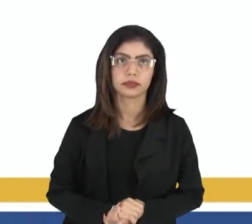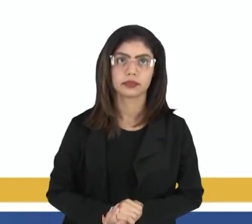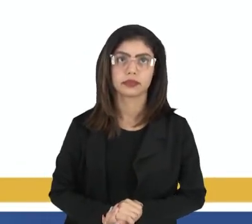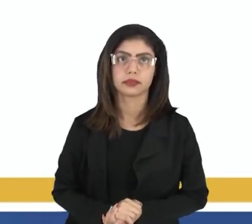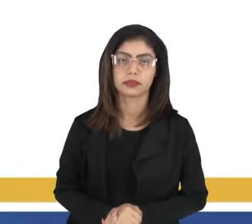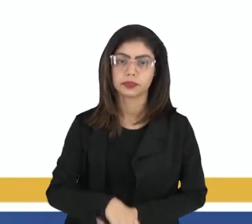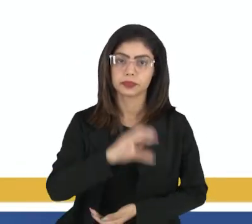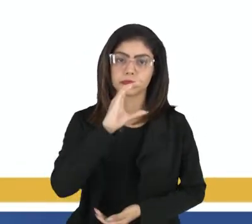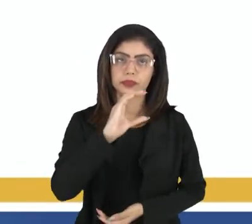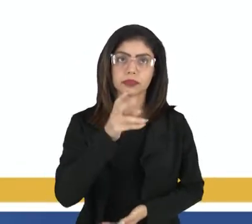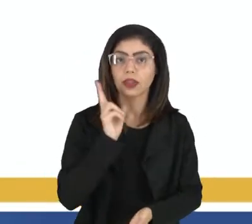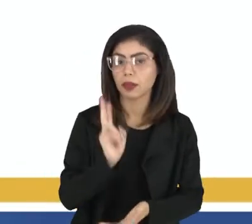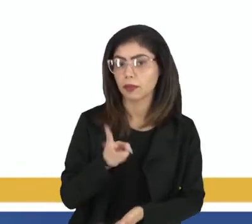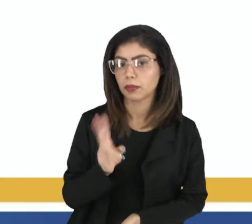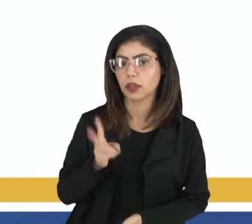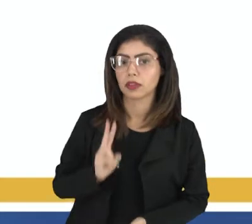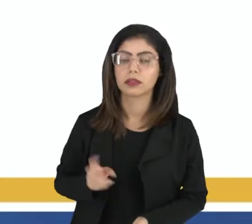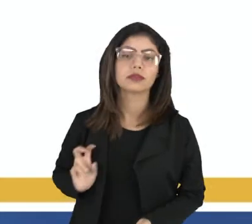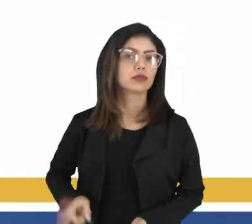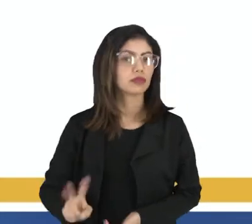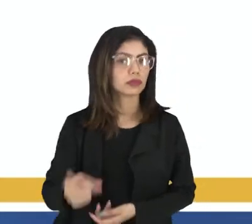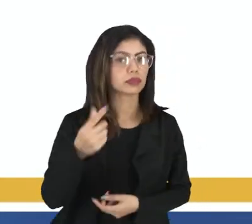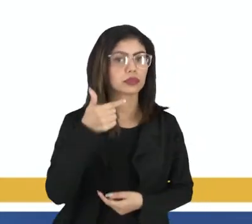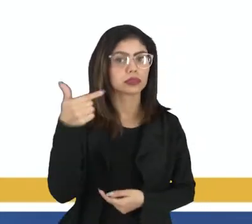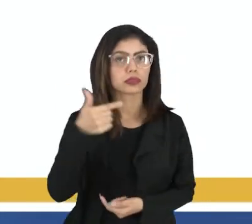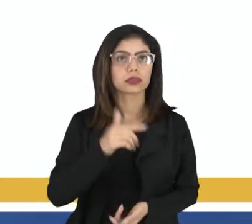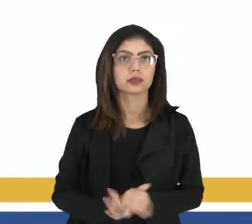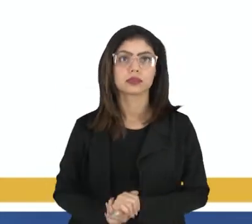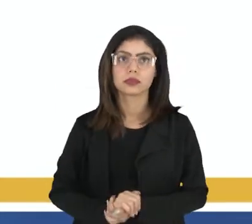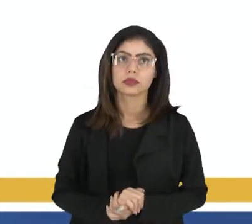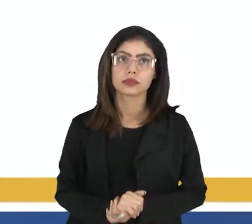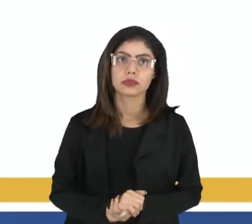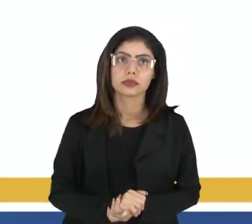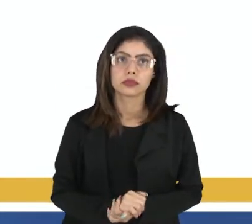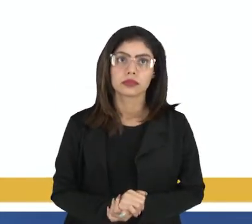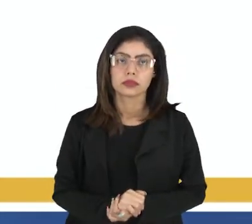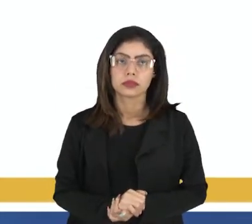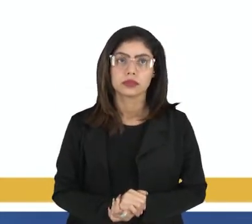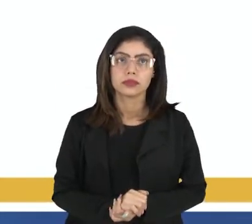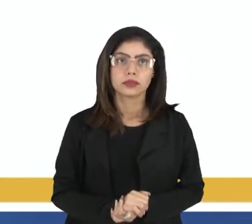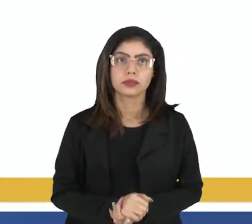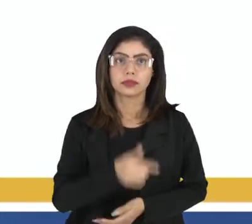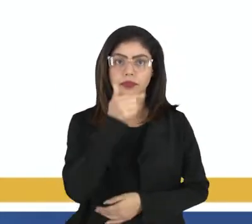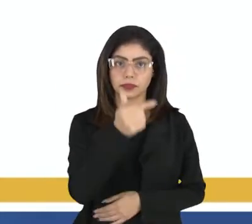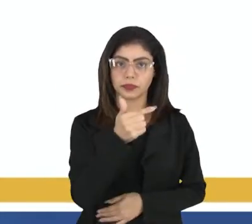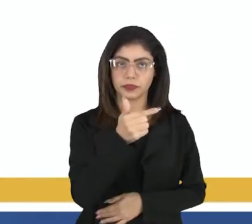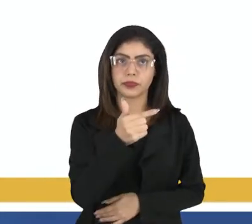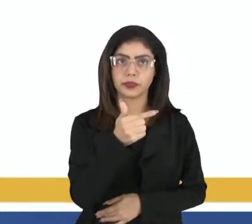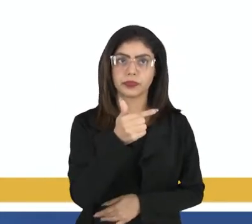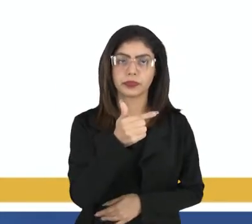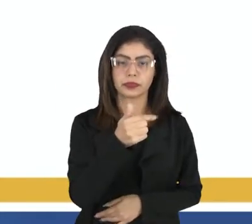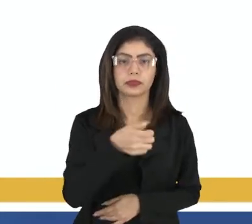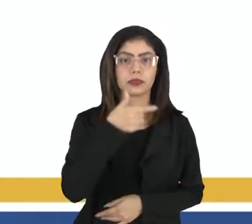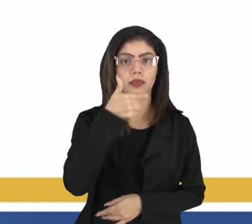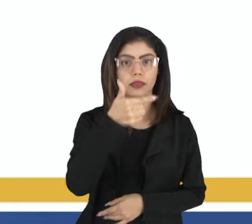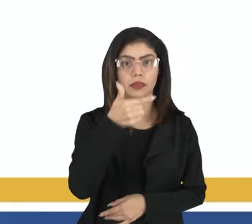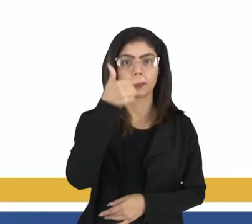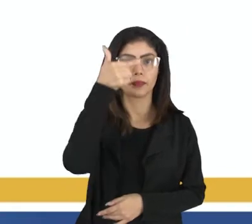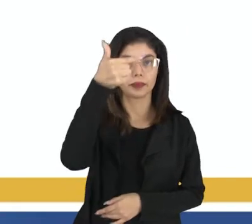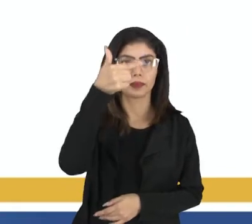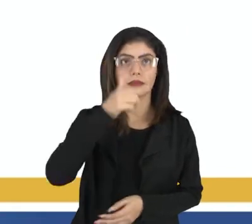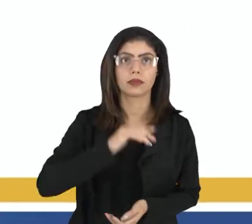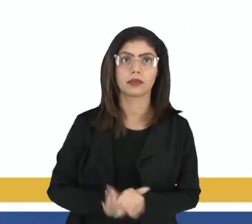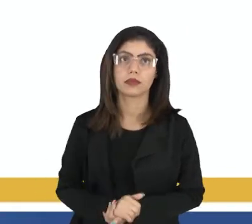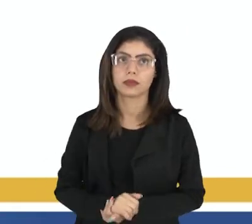A letra C é a mesma sequência das outras duas. Então, vamos lá. O meu f agora vale 2. Então, vamos lá. 2